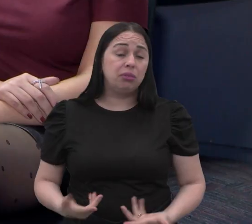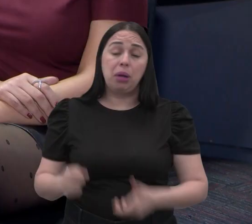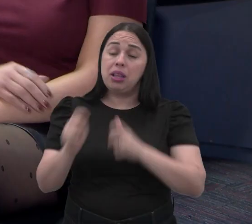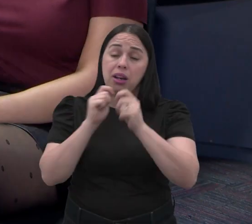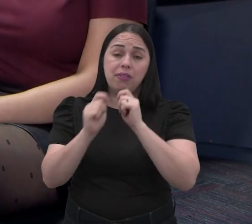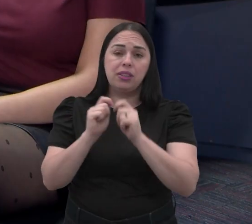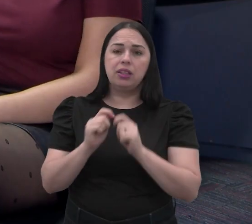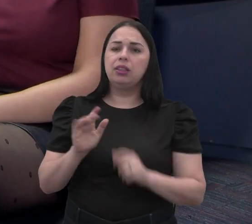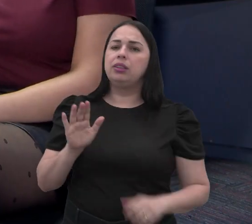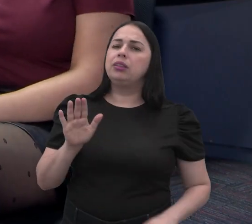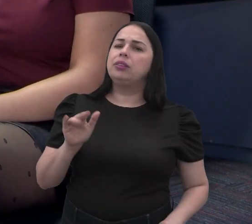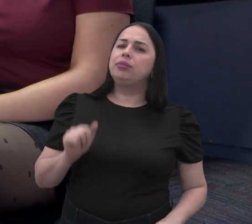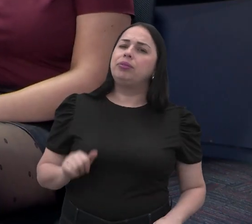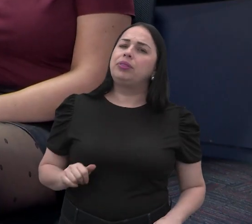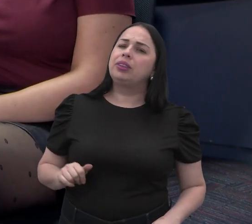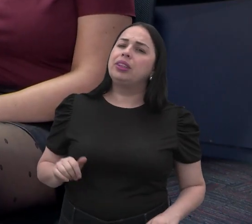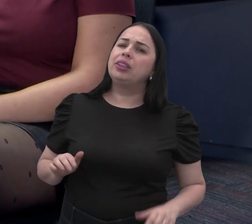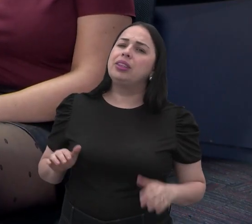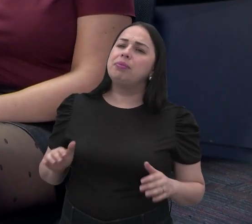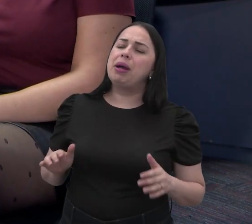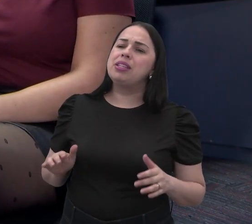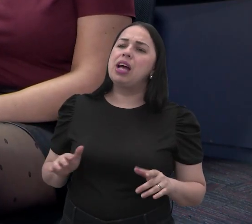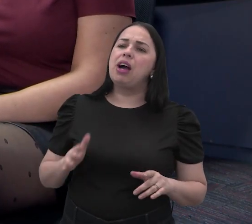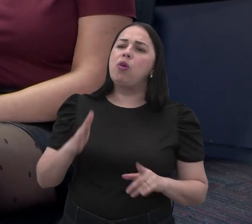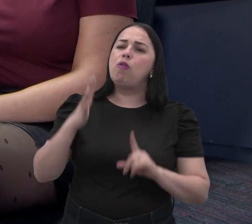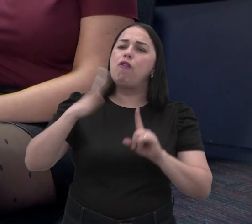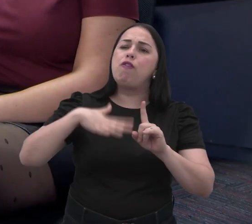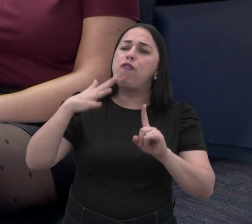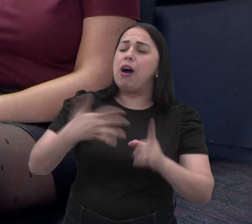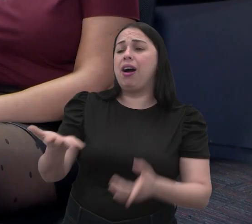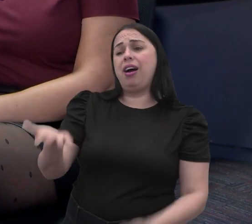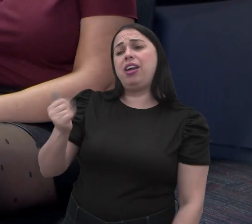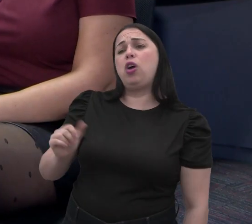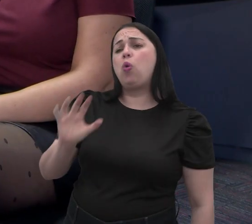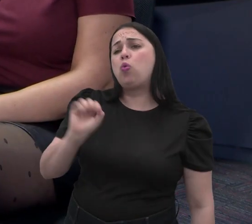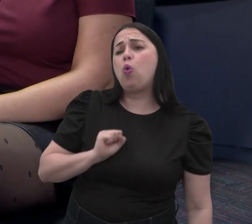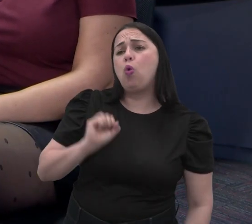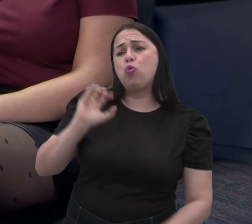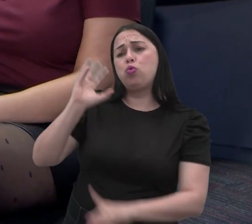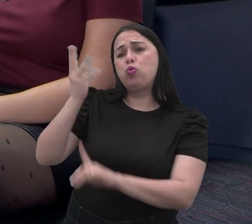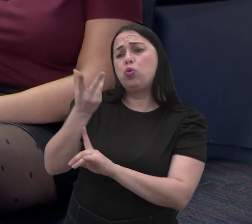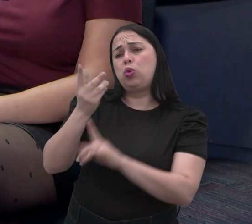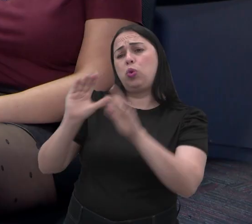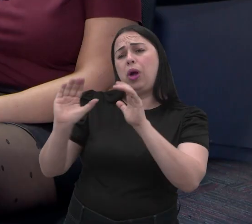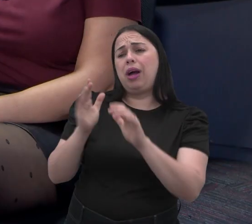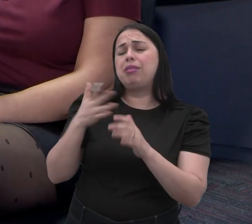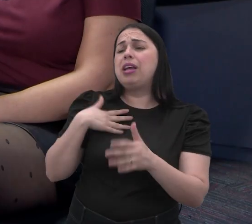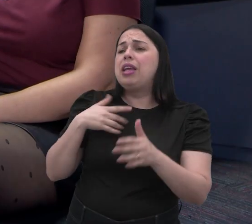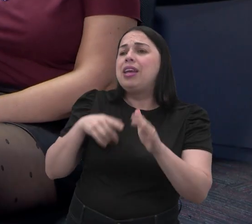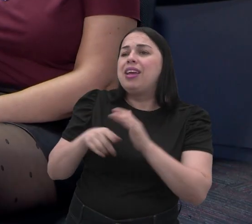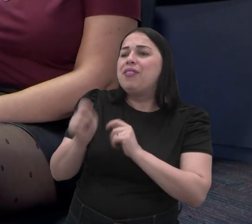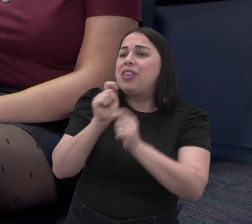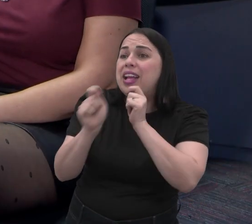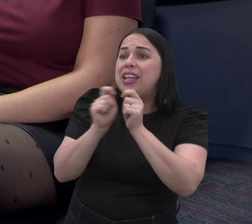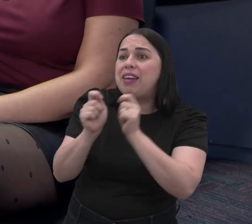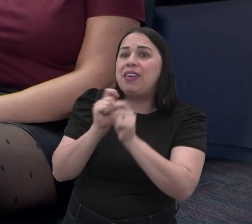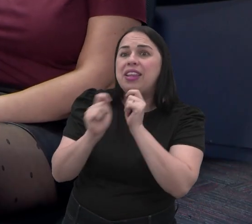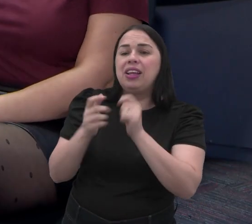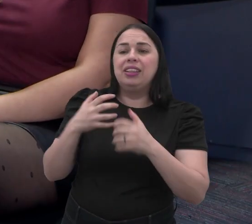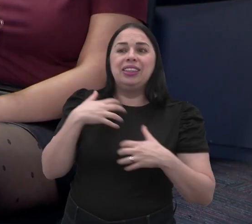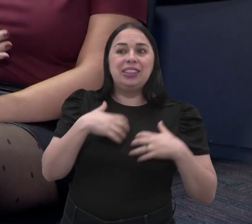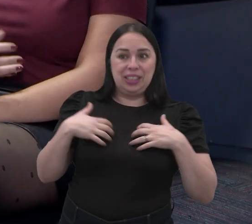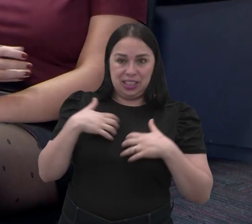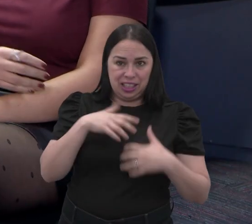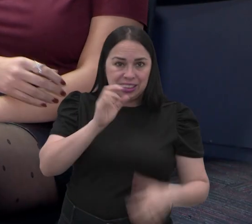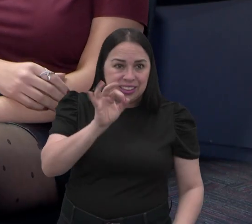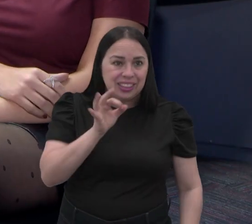fazer a entrevista. Então, mas quando é aquela questão do fã? Poxa, eu sou fã daquele artista. Já aconteceu com você? Eu vou ter que entrevistar tal artista, dá